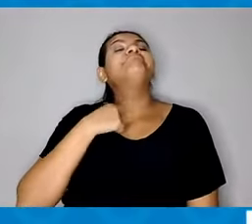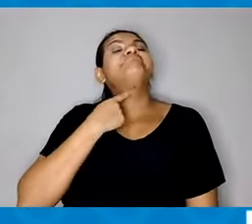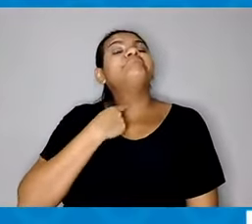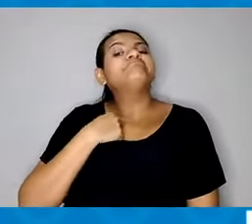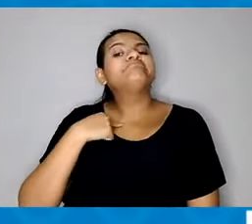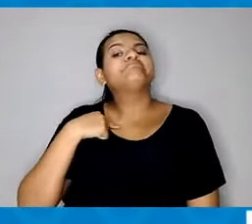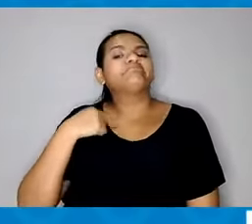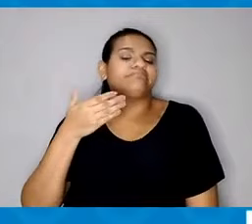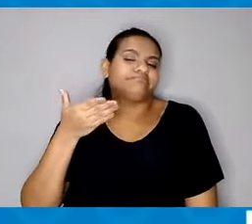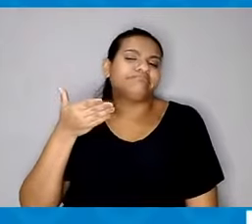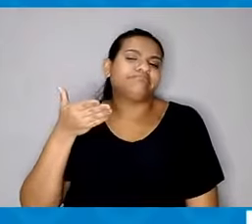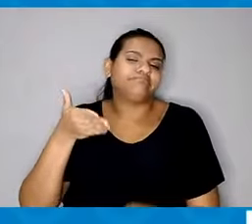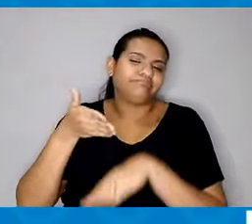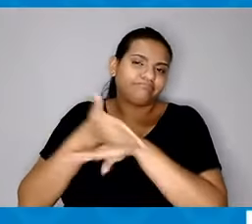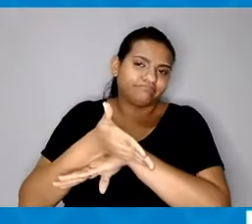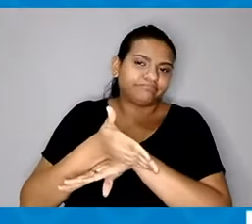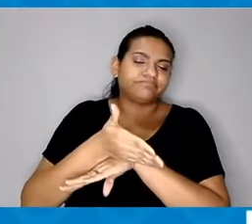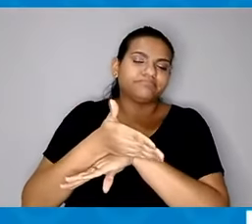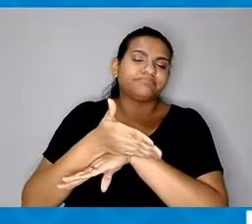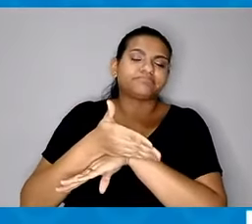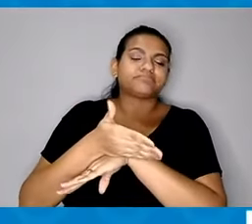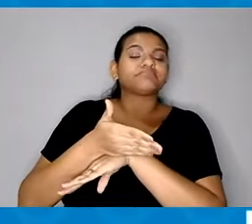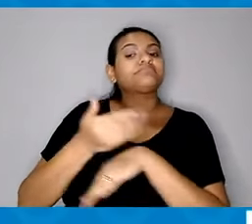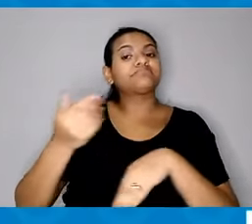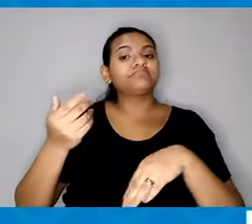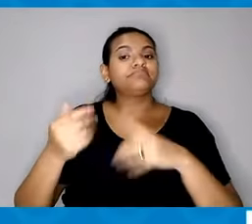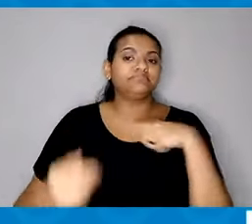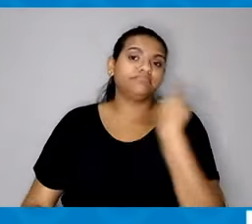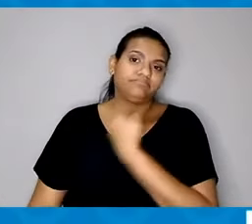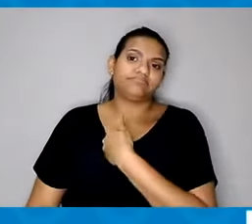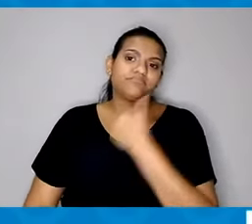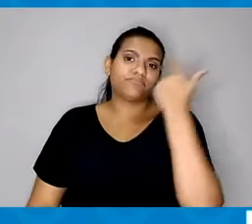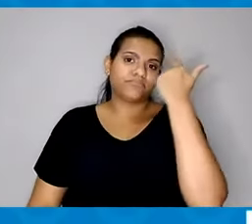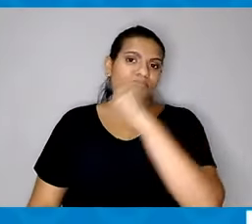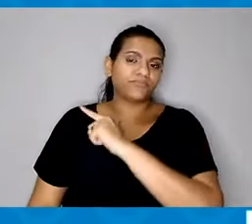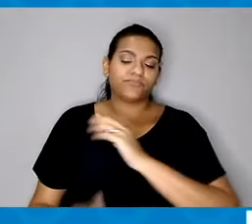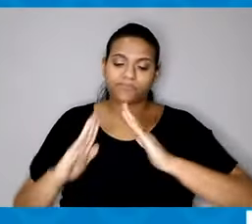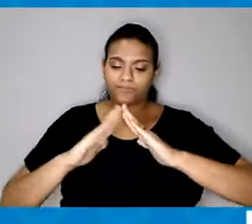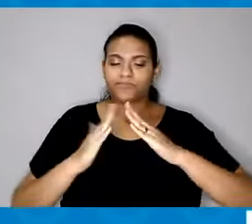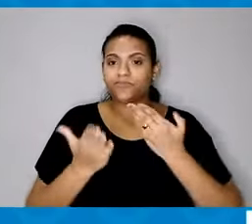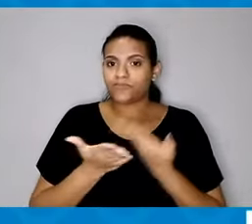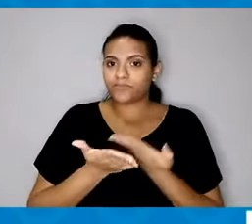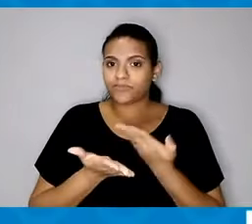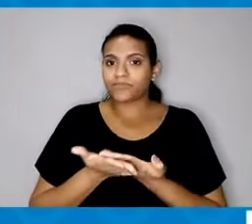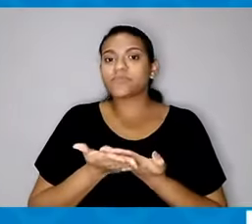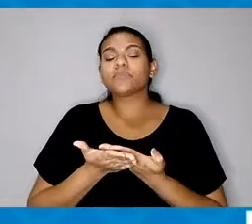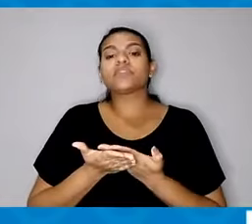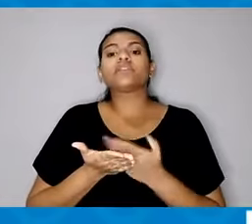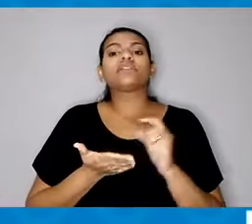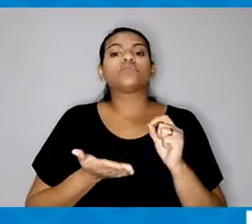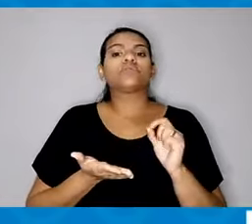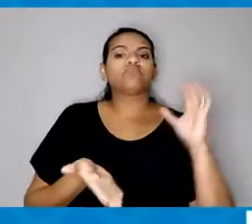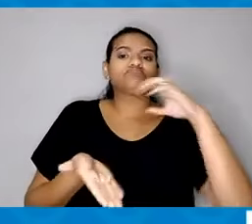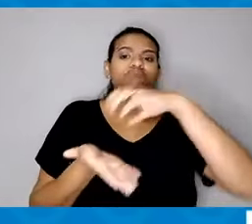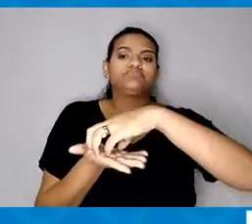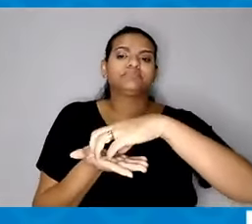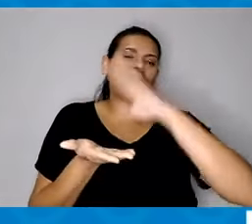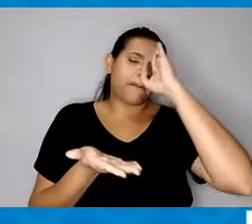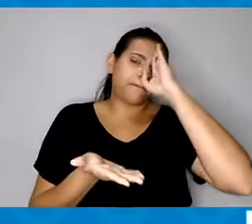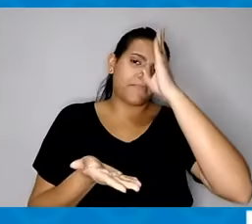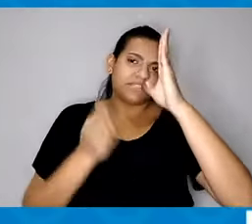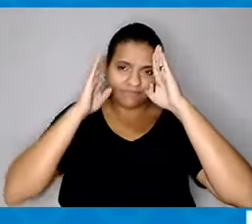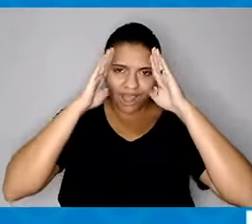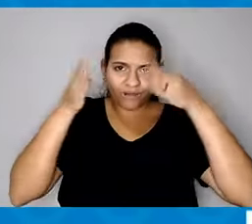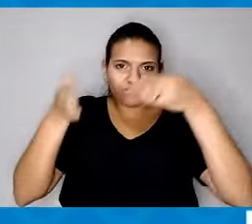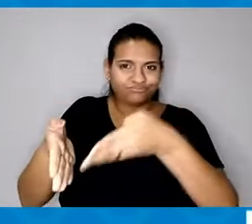da vida escolar, nós teremos então uma escola que é o centro da comunidade, uma